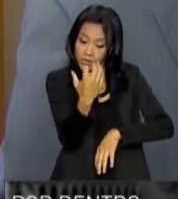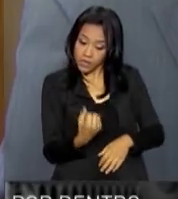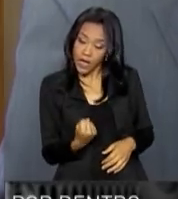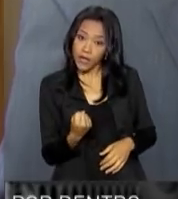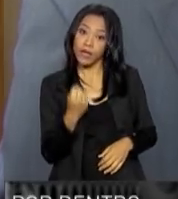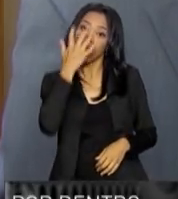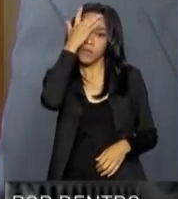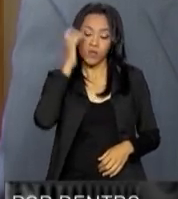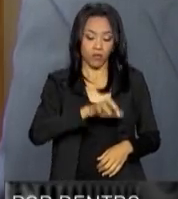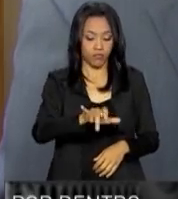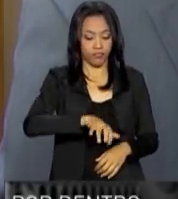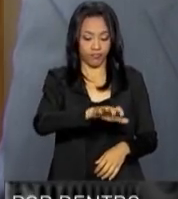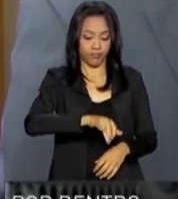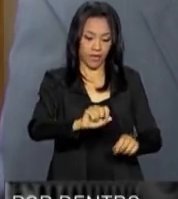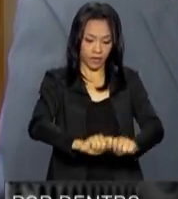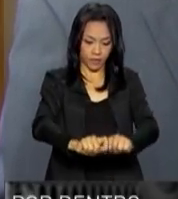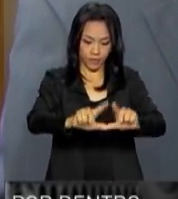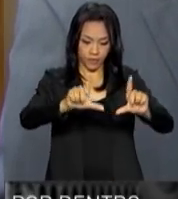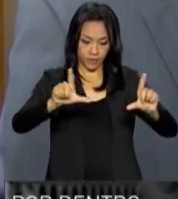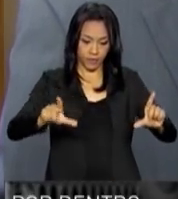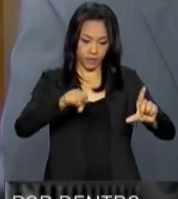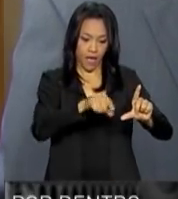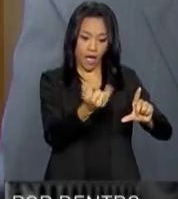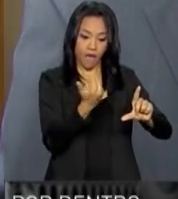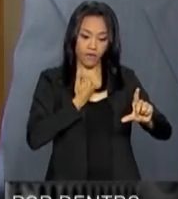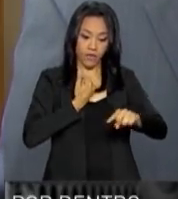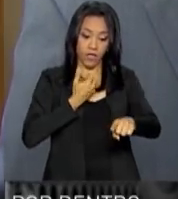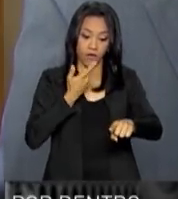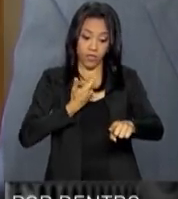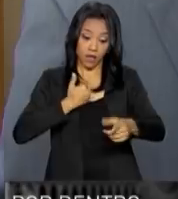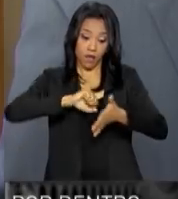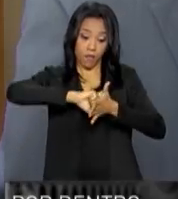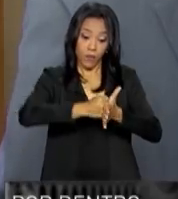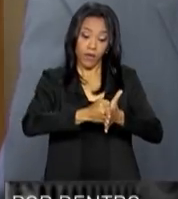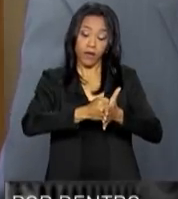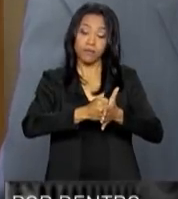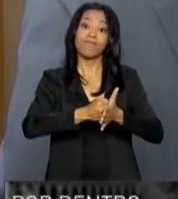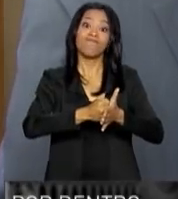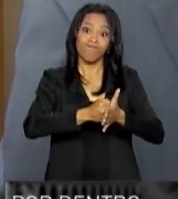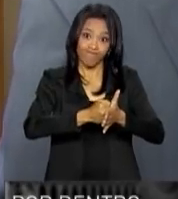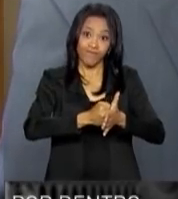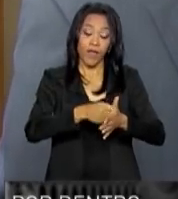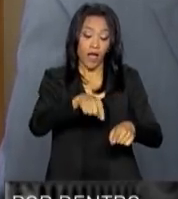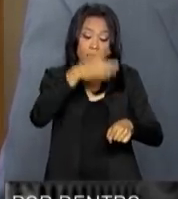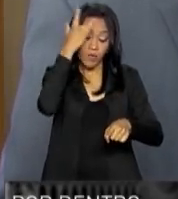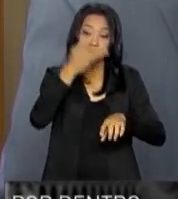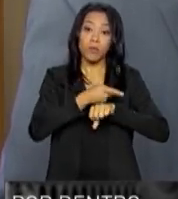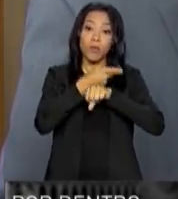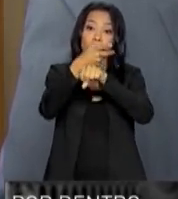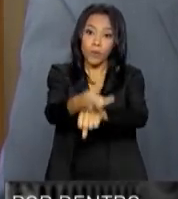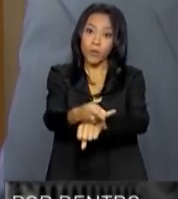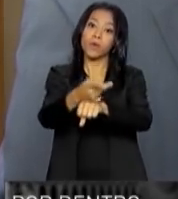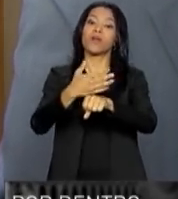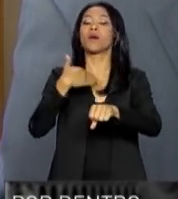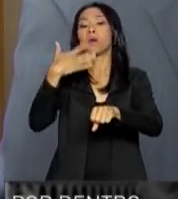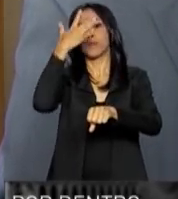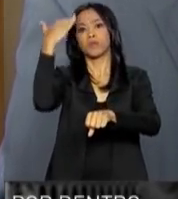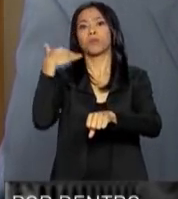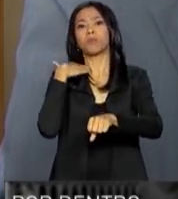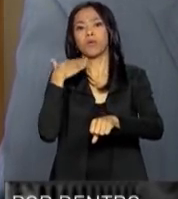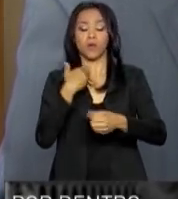no banco aparece a informação que o benefício é bloqueado e ali mesmo ela fala com a gente bancário levando um documento de